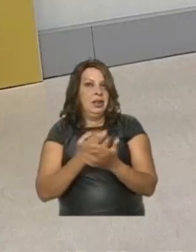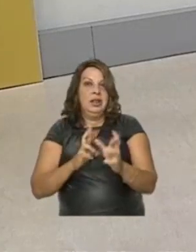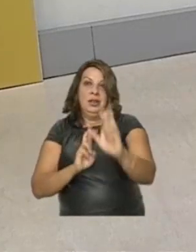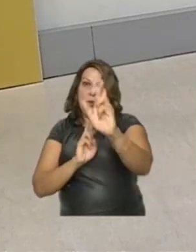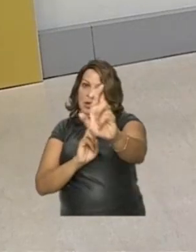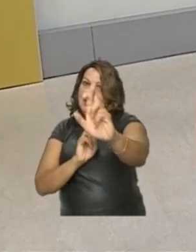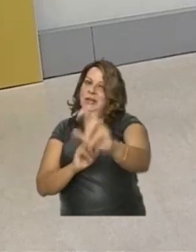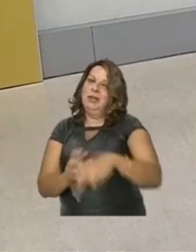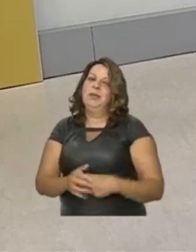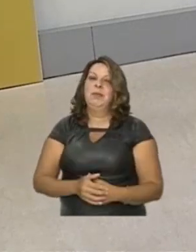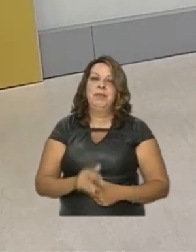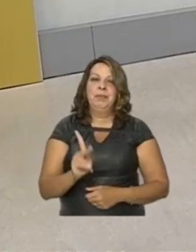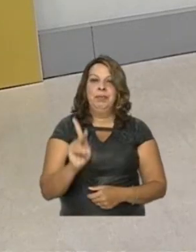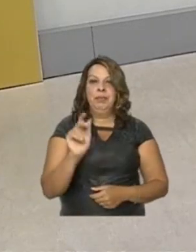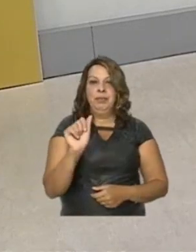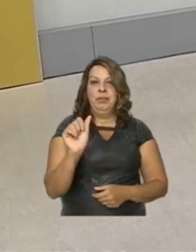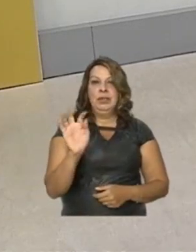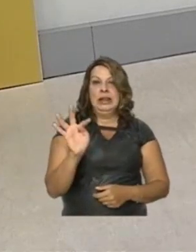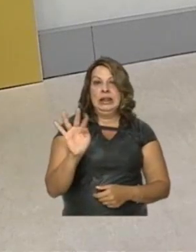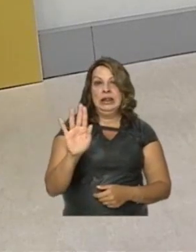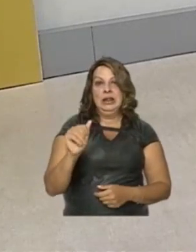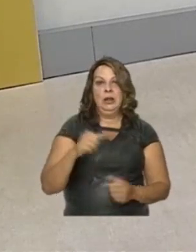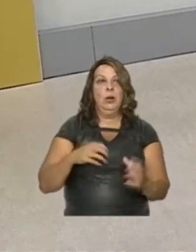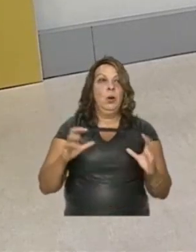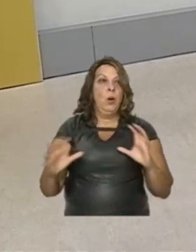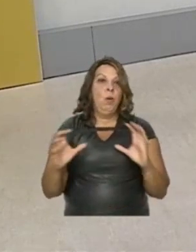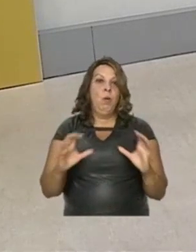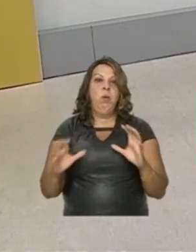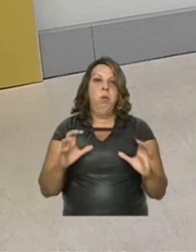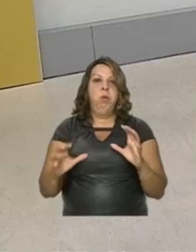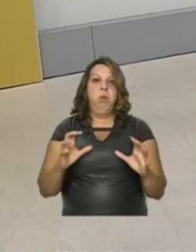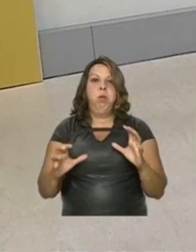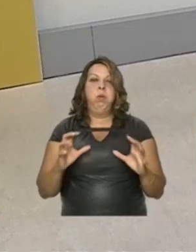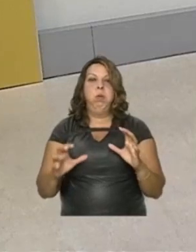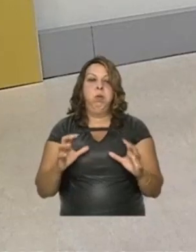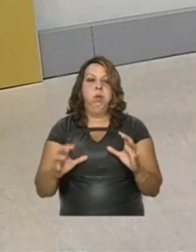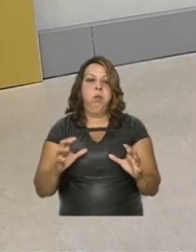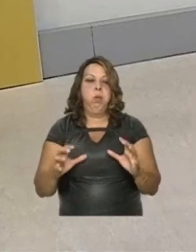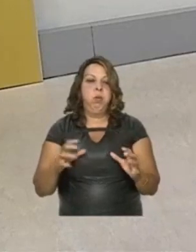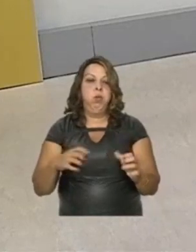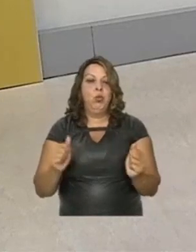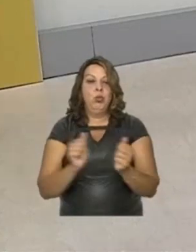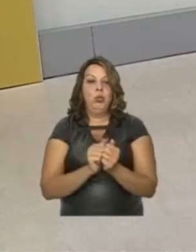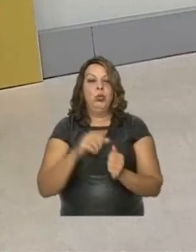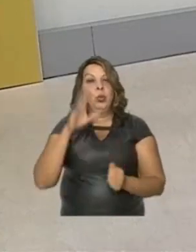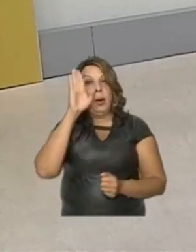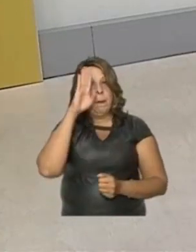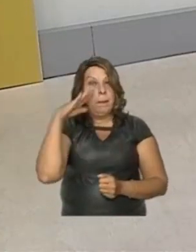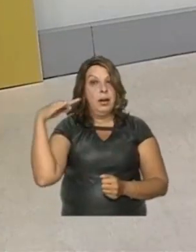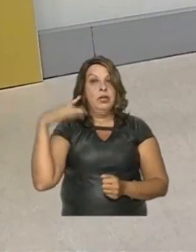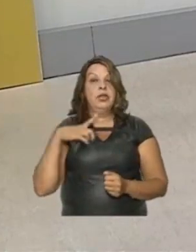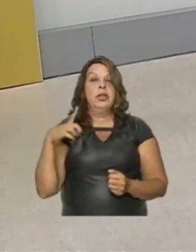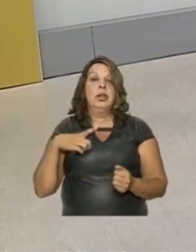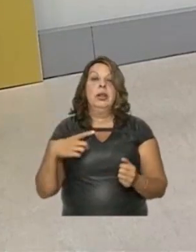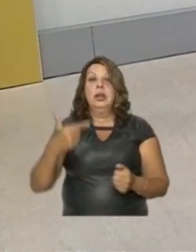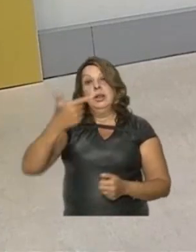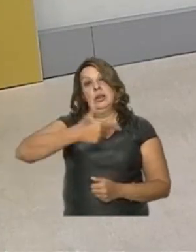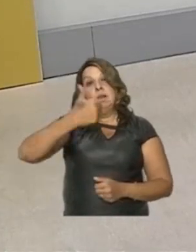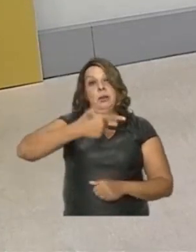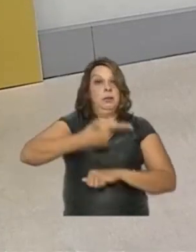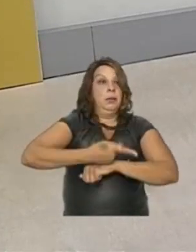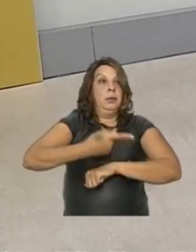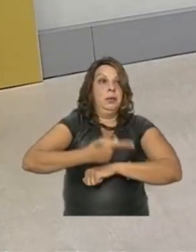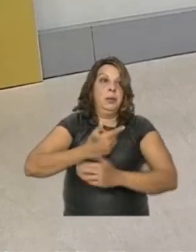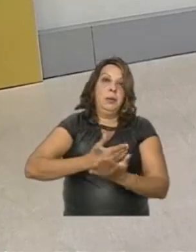aqui também. Kátia, por favor, liga a nossa sorteadora com a condução da minha querida Elizabeth Freitas. Começa agora o nosso